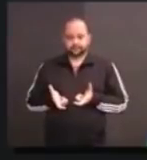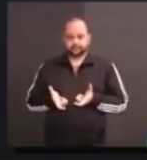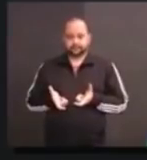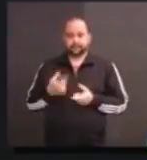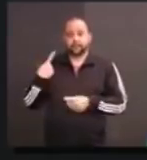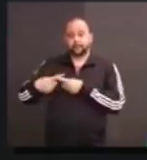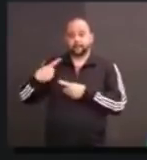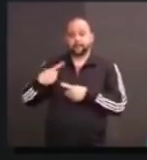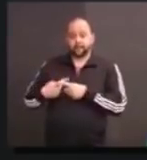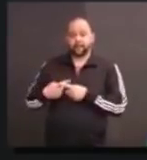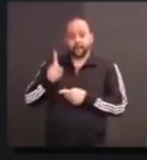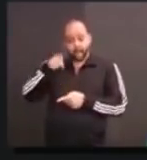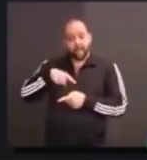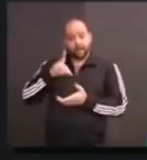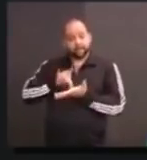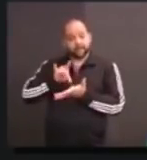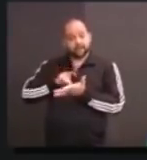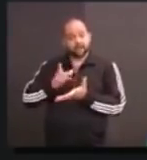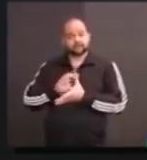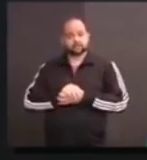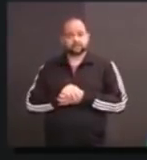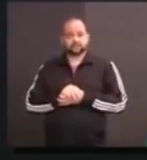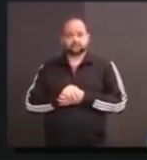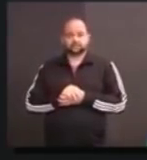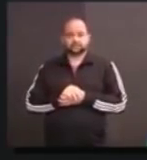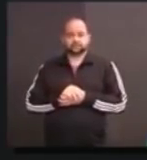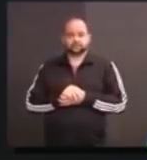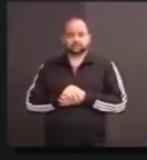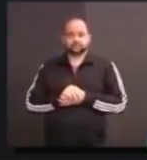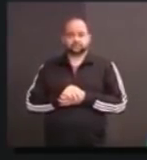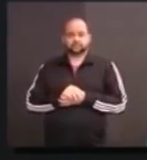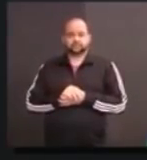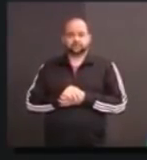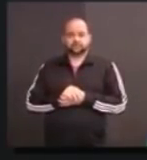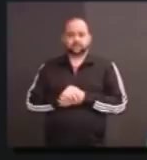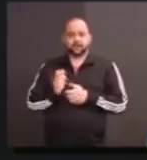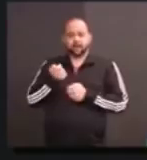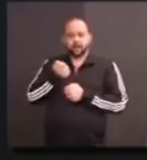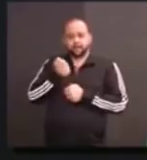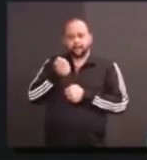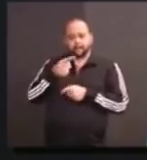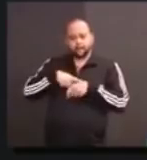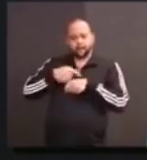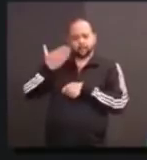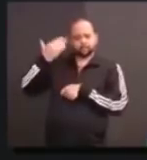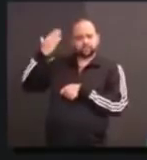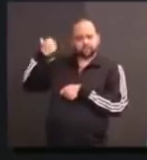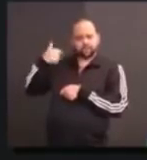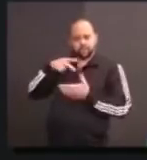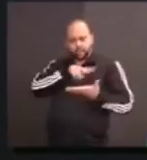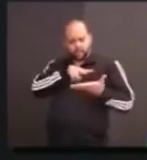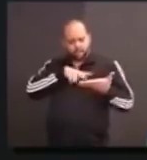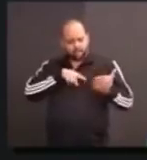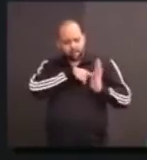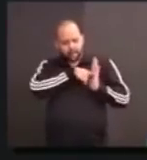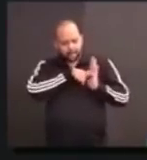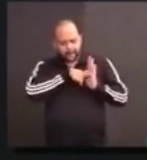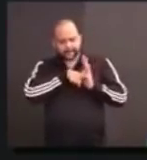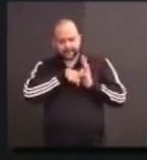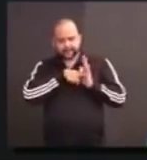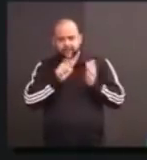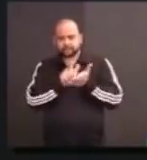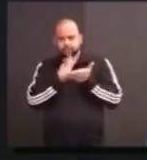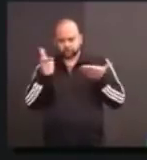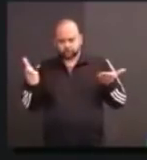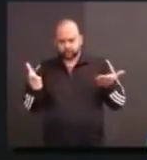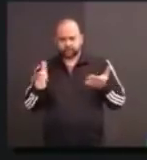Porque esta é a verdade. Há pouco tempo, eu li uma pesquisa na Folha de São Paulo, feita